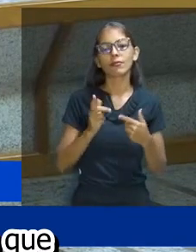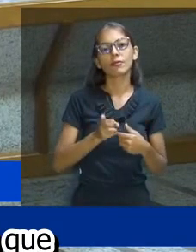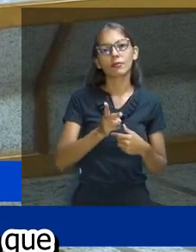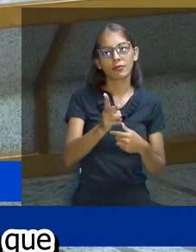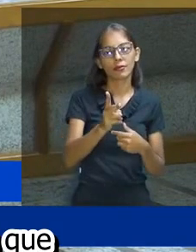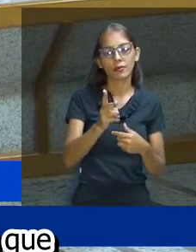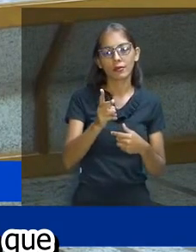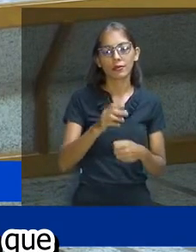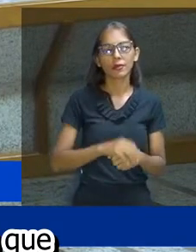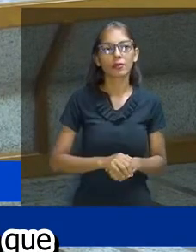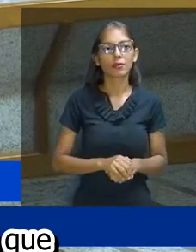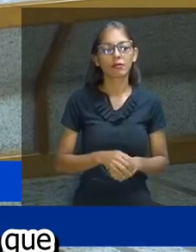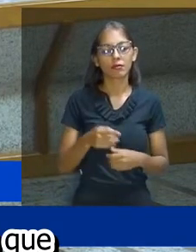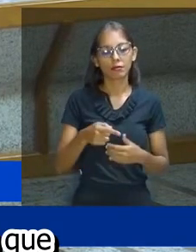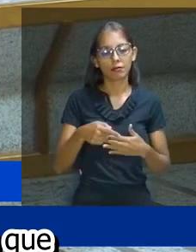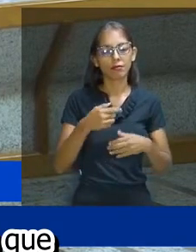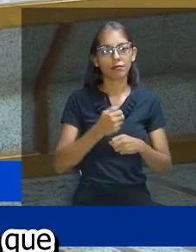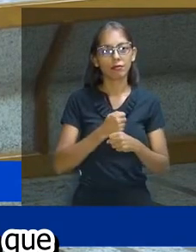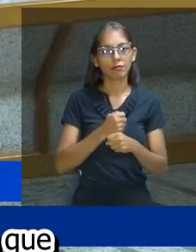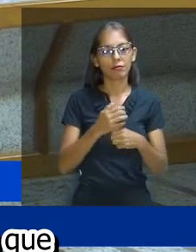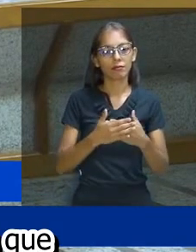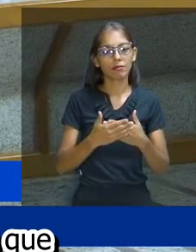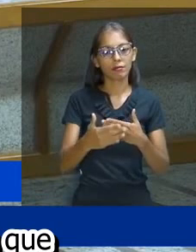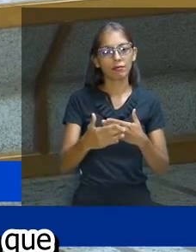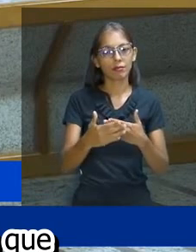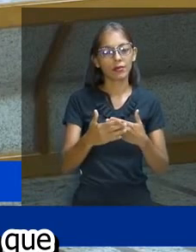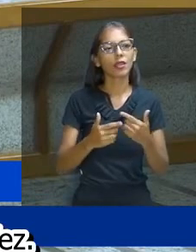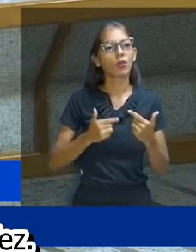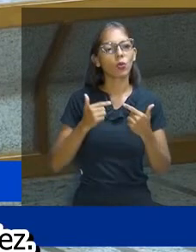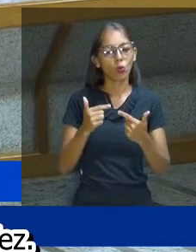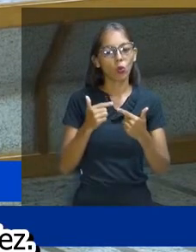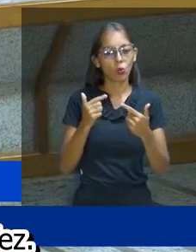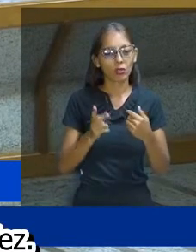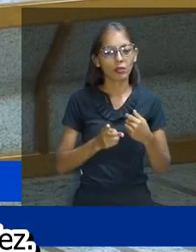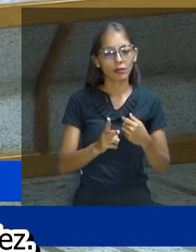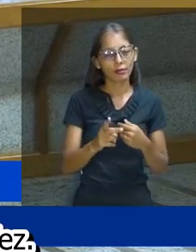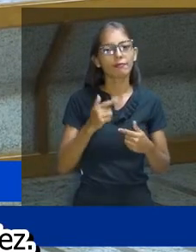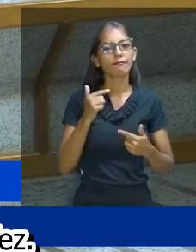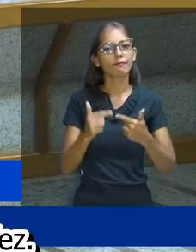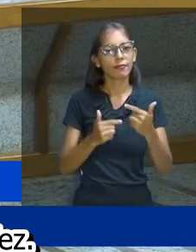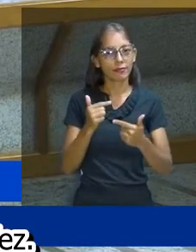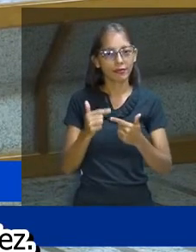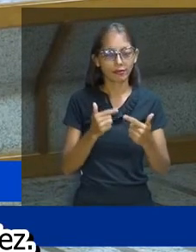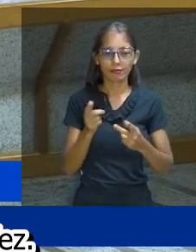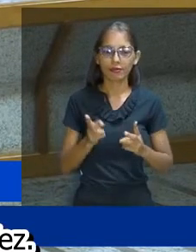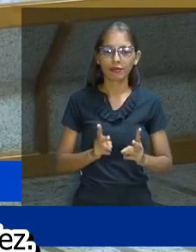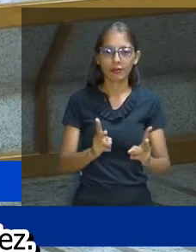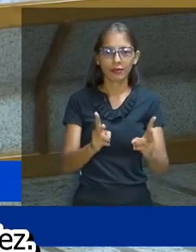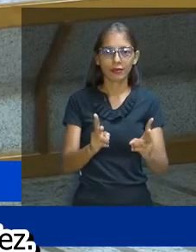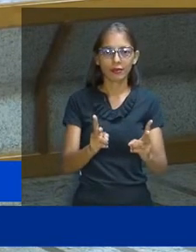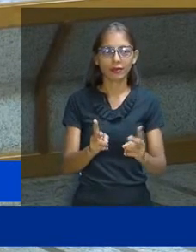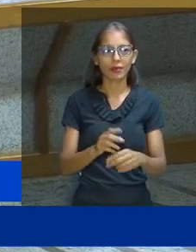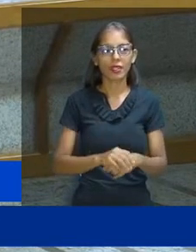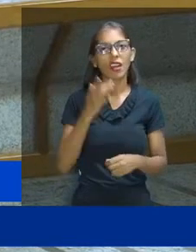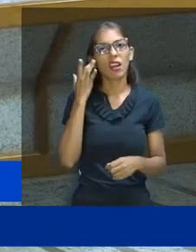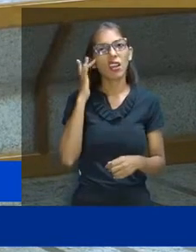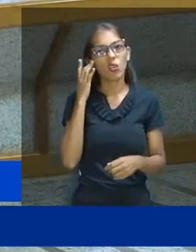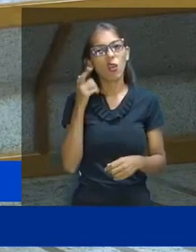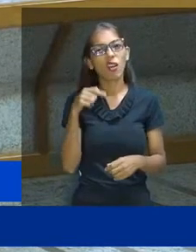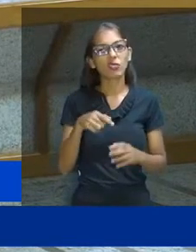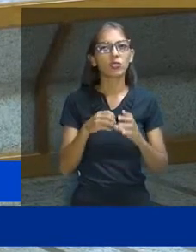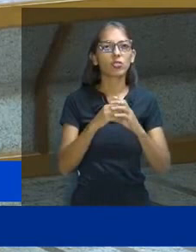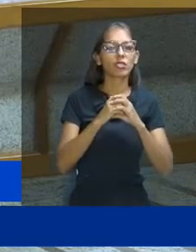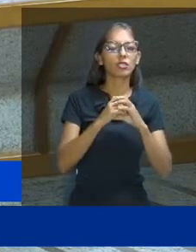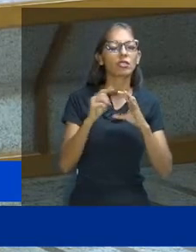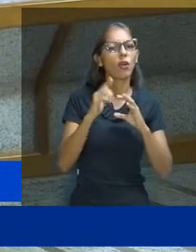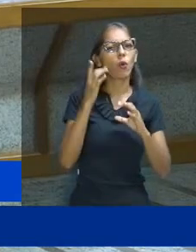excelência. E eu desejo isso e eu tenho certeza que o tribunal vai conseguir, porque sempre o fez. Mesmo